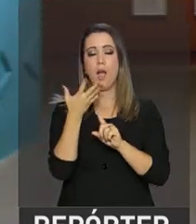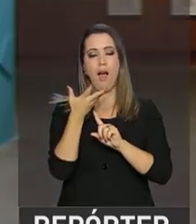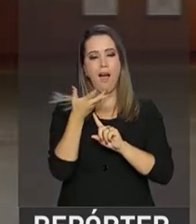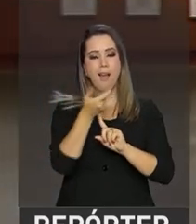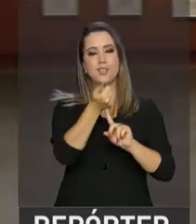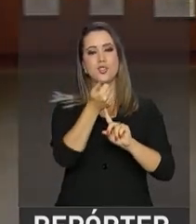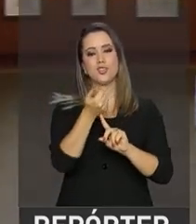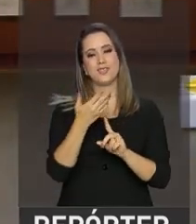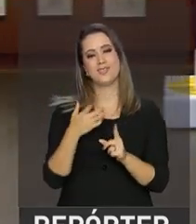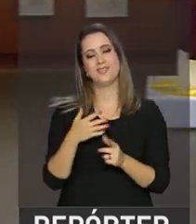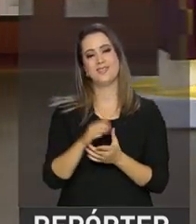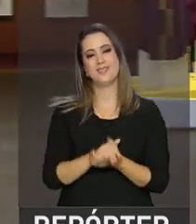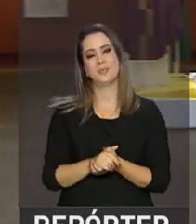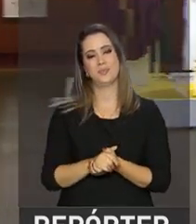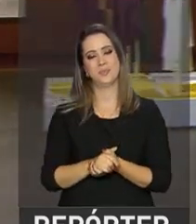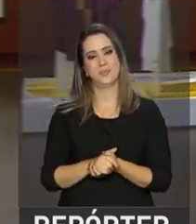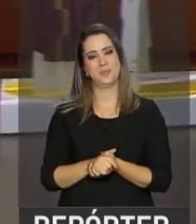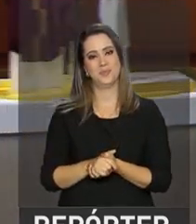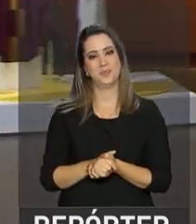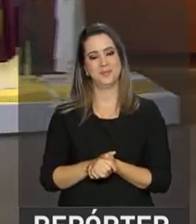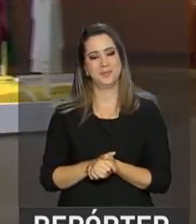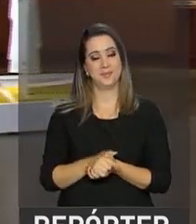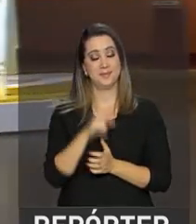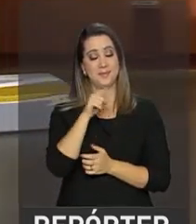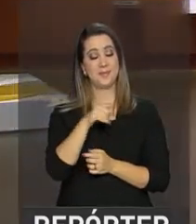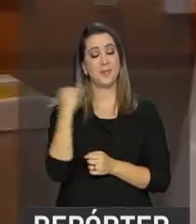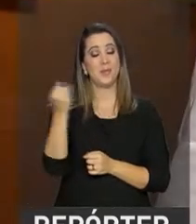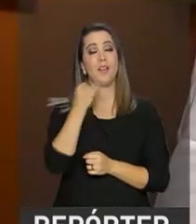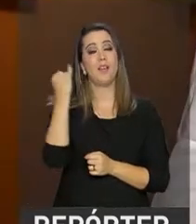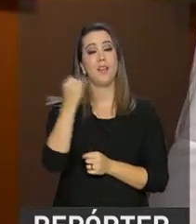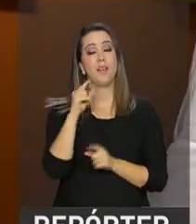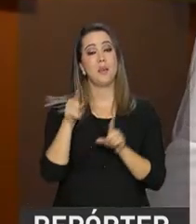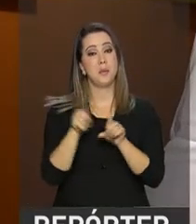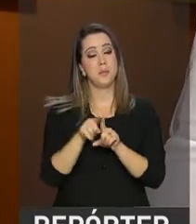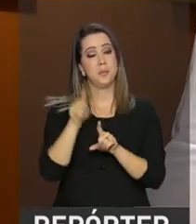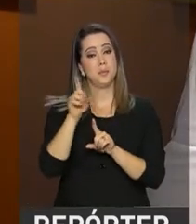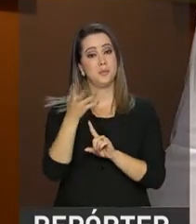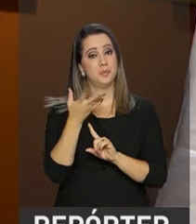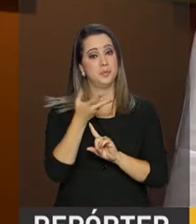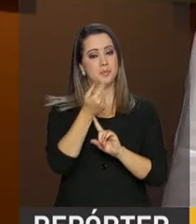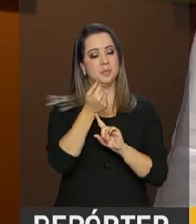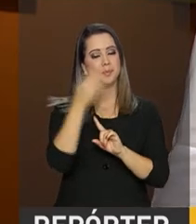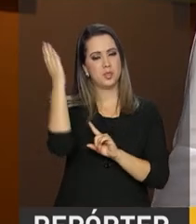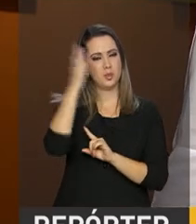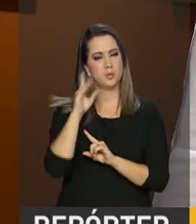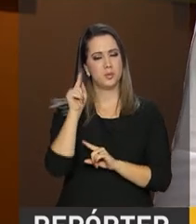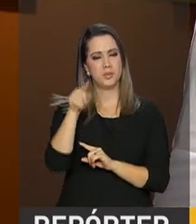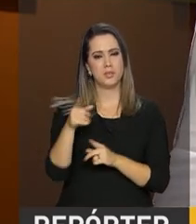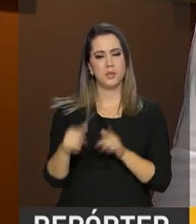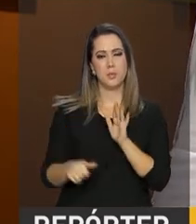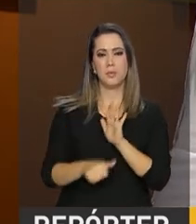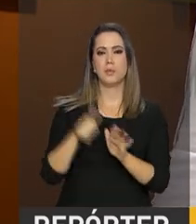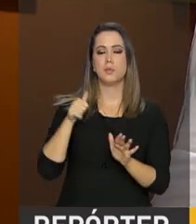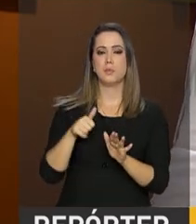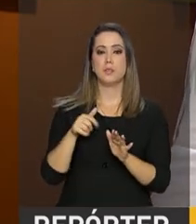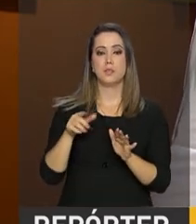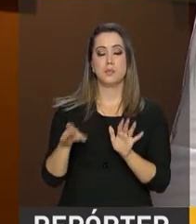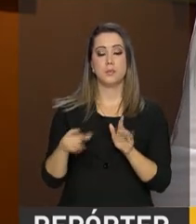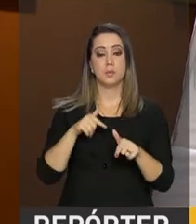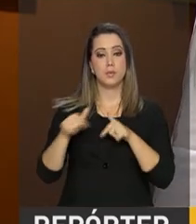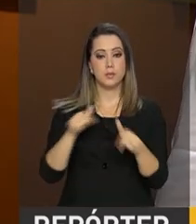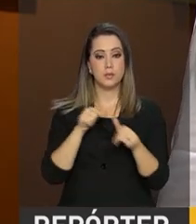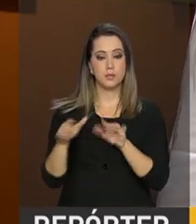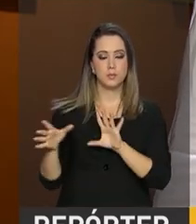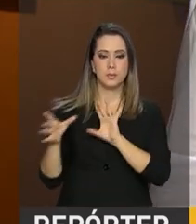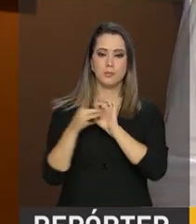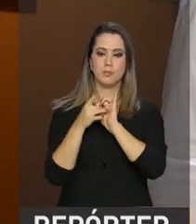artista importância do ato para a arte brasileira vem em primeiro lugar pelo trabalho que ele fez de